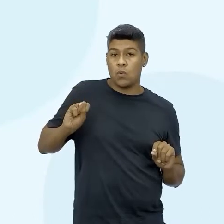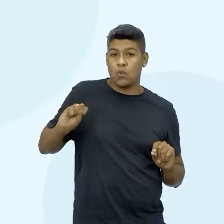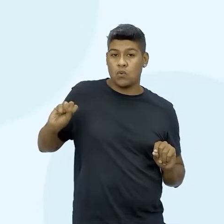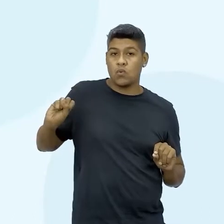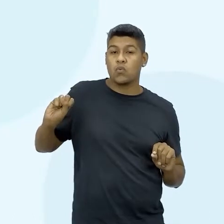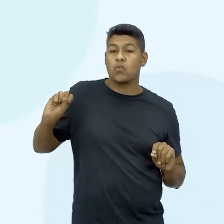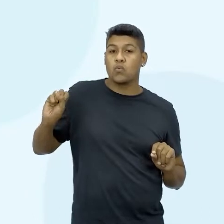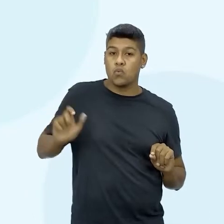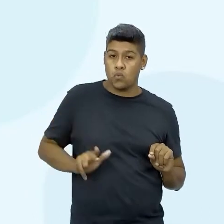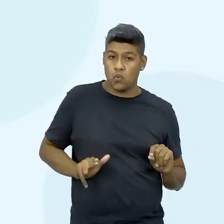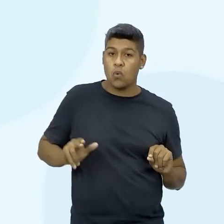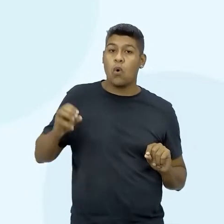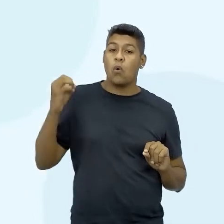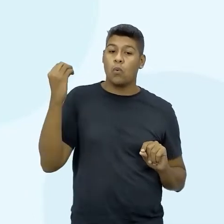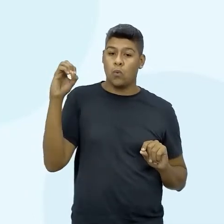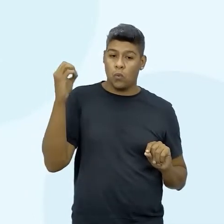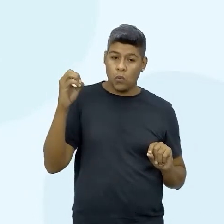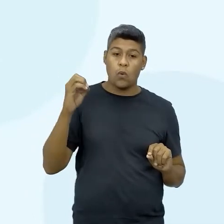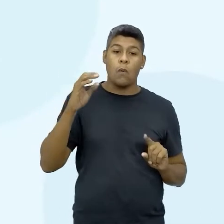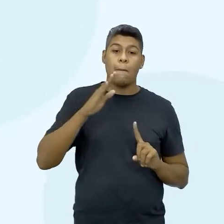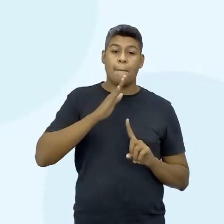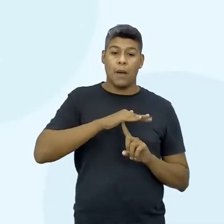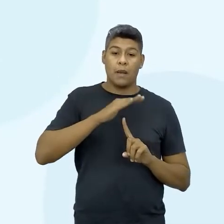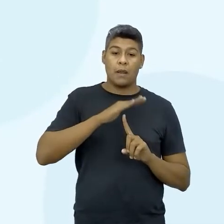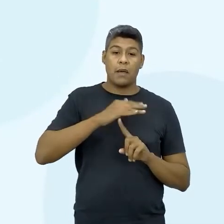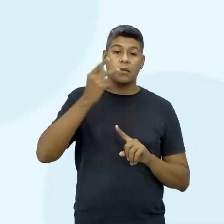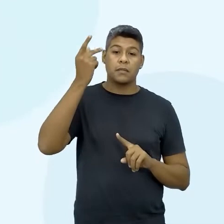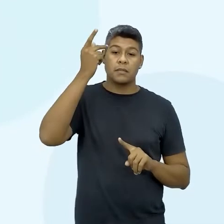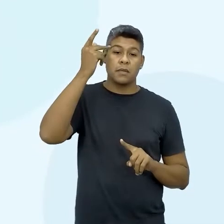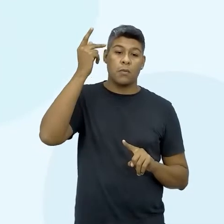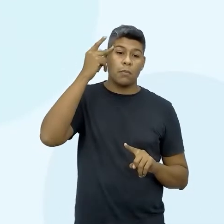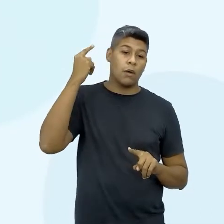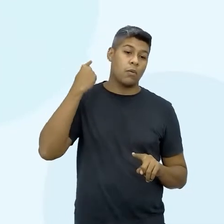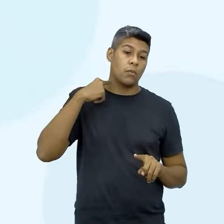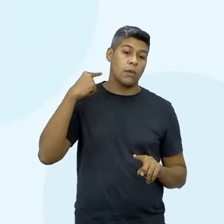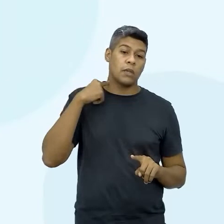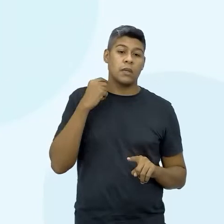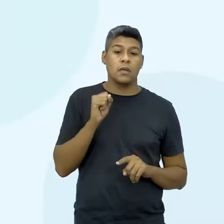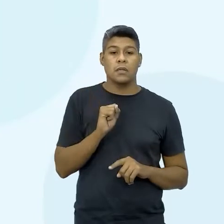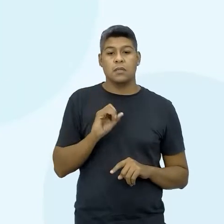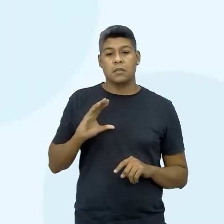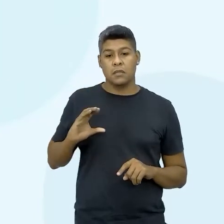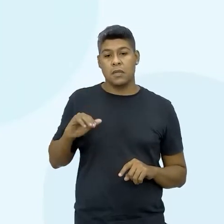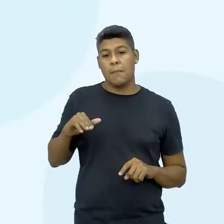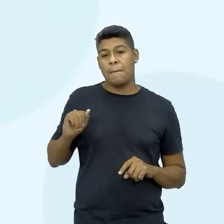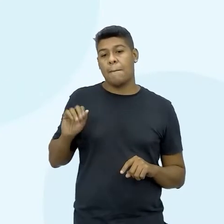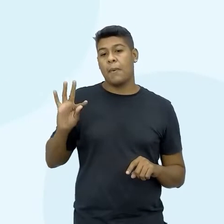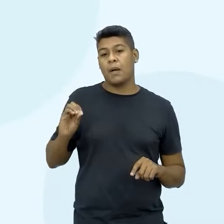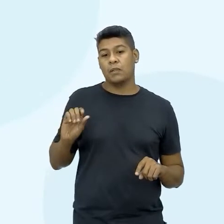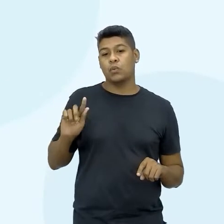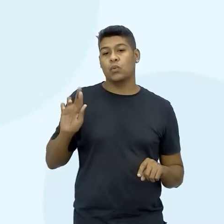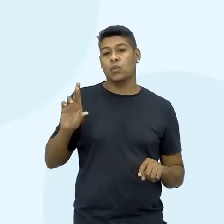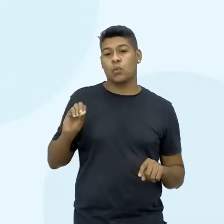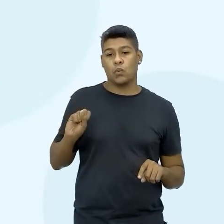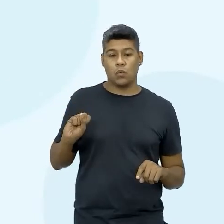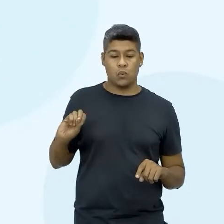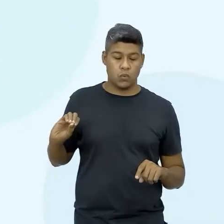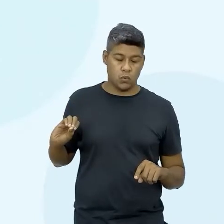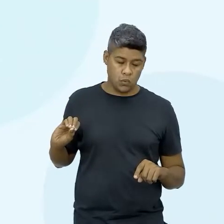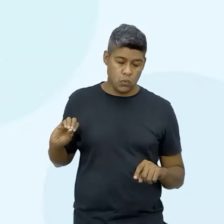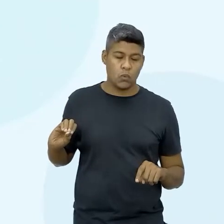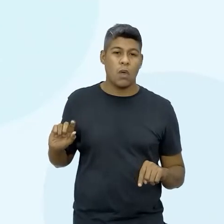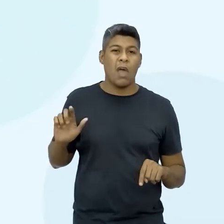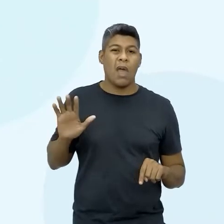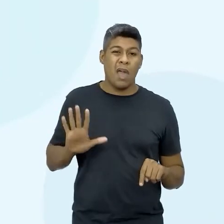do Sul, São Paulo, Paraná, Goiás, Minas Gerais, Santa Catarina e Mato Grosso. Então, esta região, o